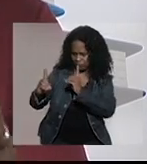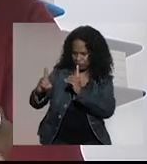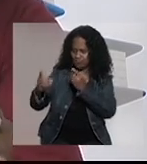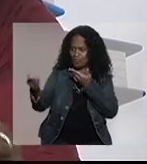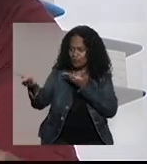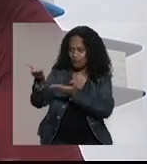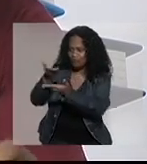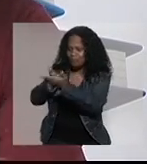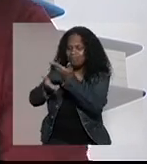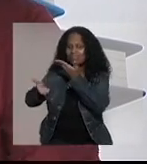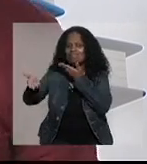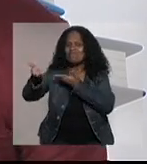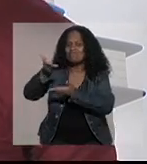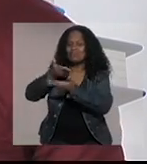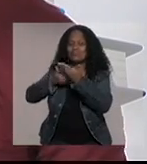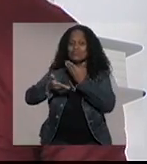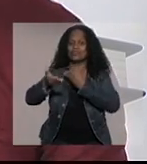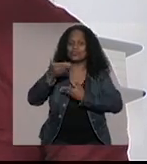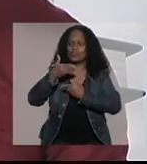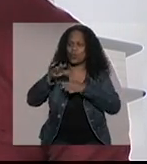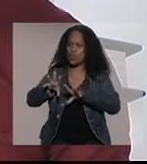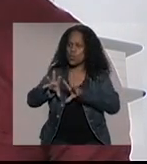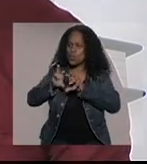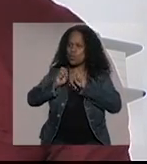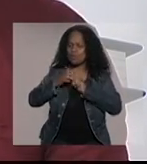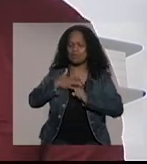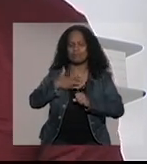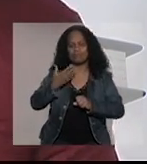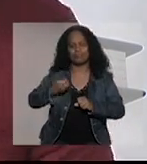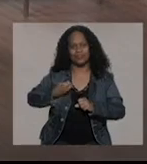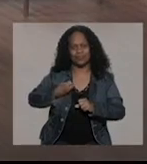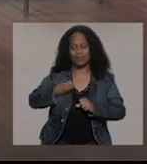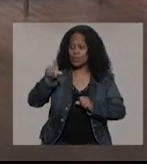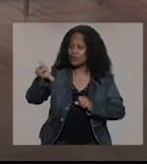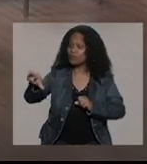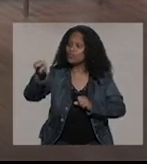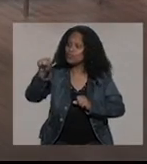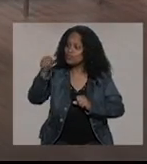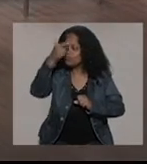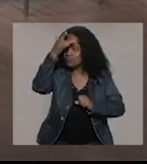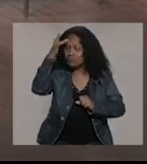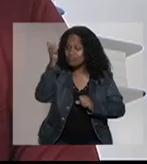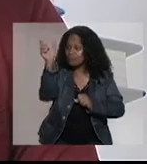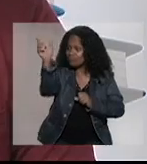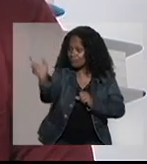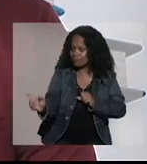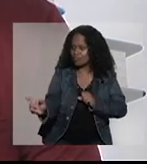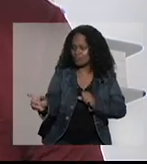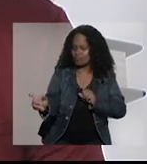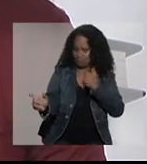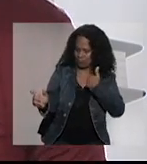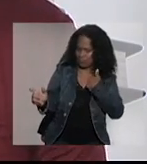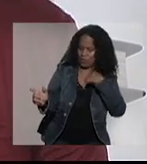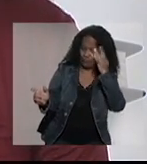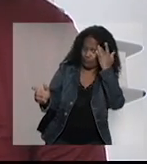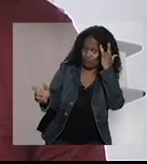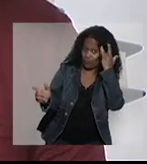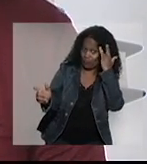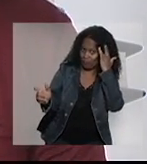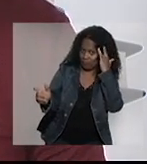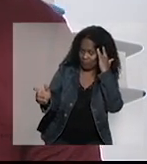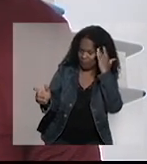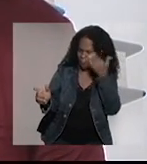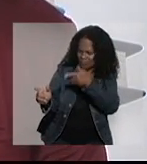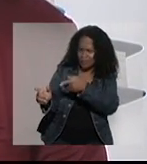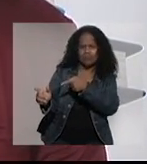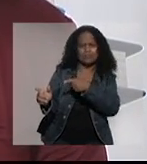eu vou extrair alguma coisa ali que vai acrescentar no meu eu. Vai te dar um caminho. Agora, eu escolho a pessoa por entender